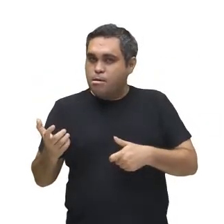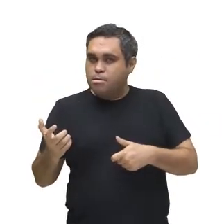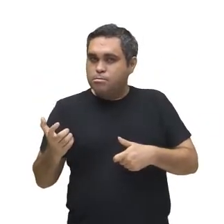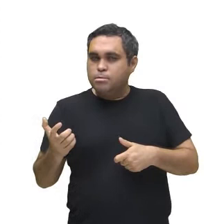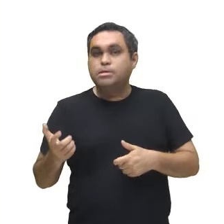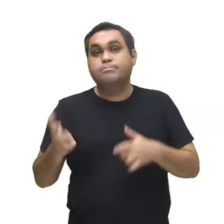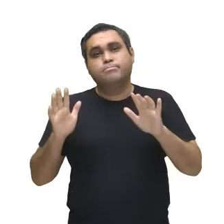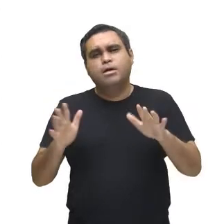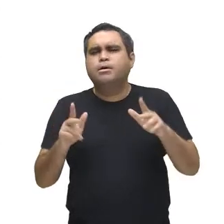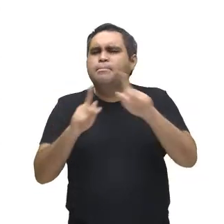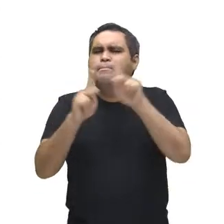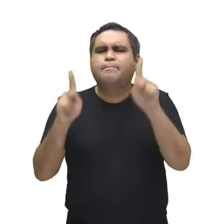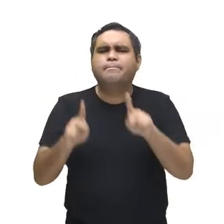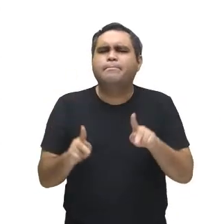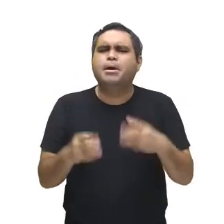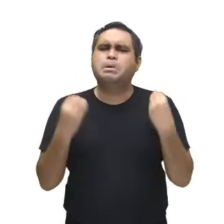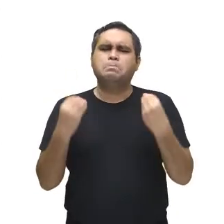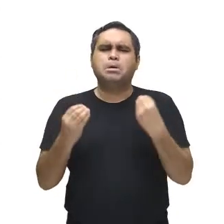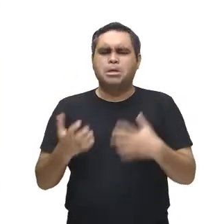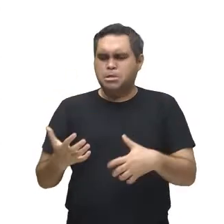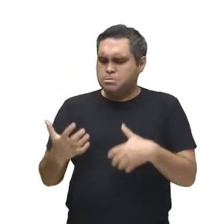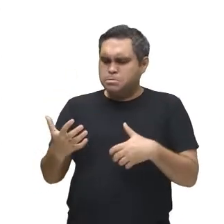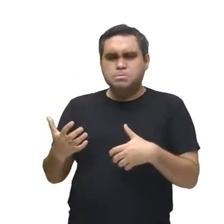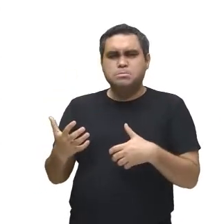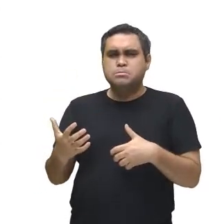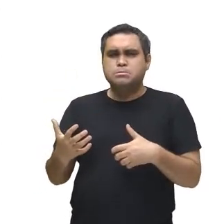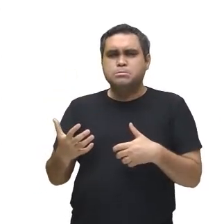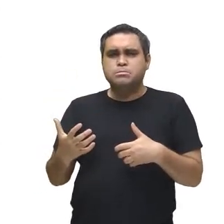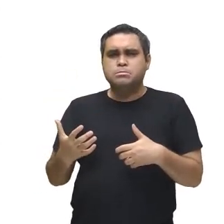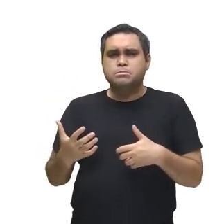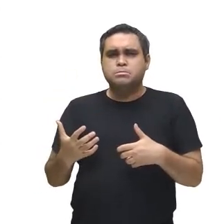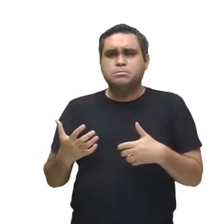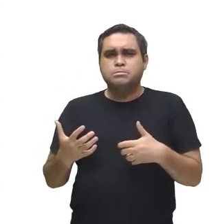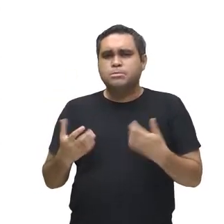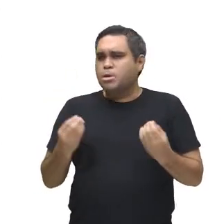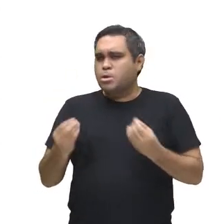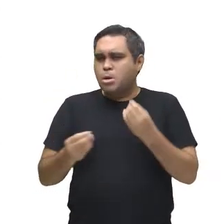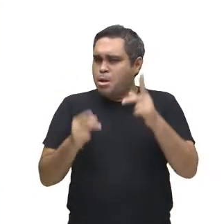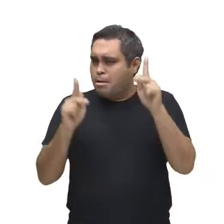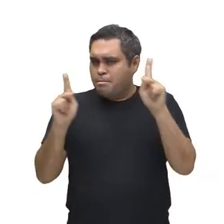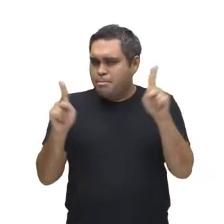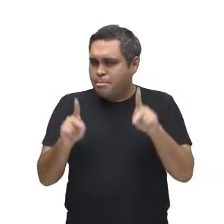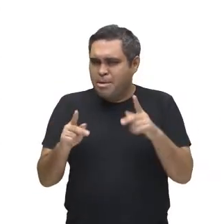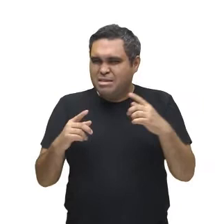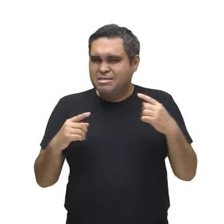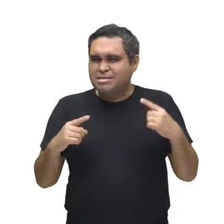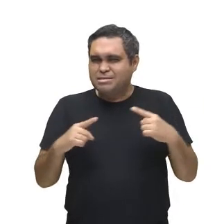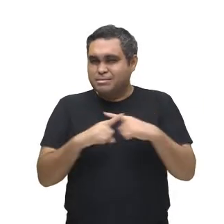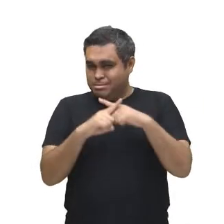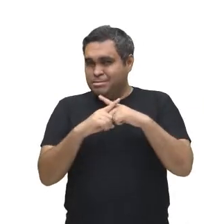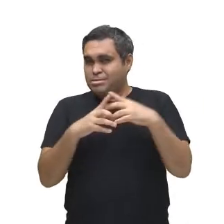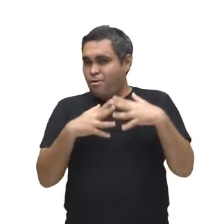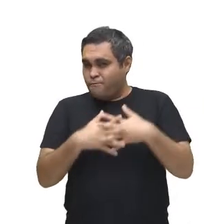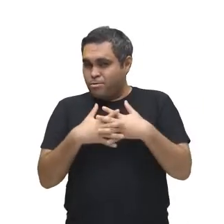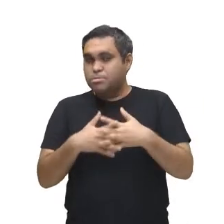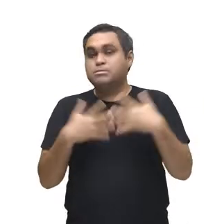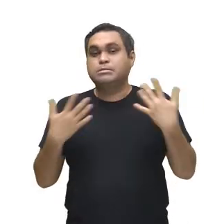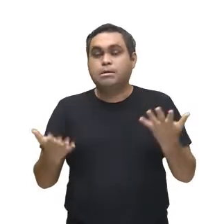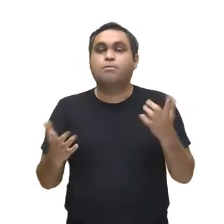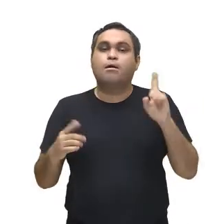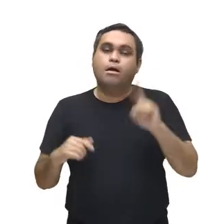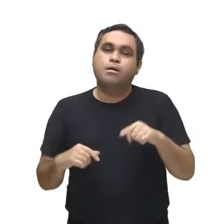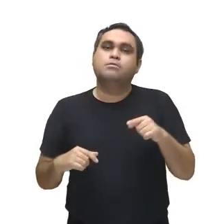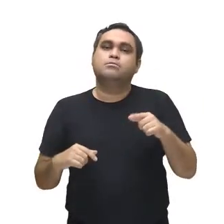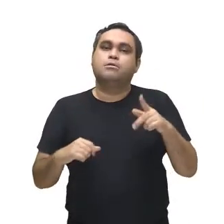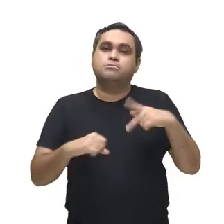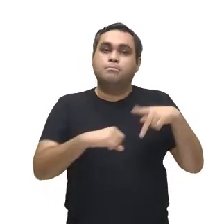paz, por que vai ter arma? Se tem arma, como é que vai ter paz? Isso foi um movimento que basicamente fez com que as